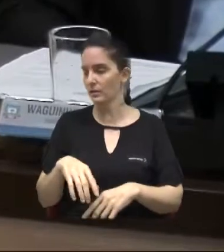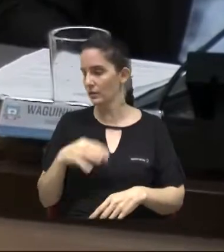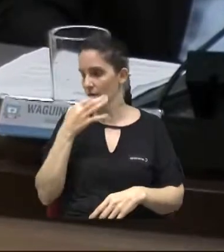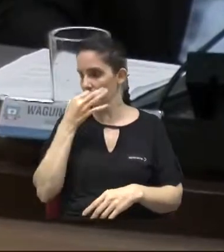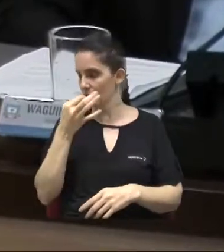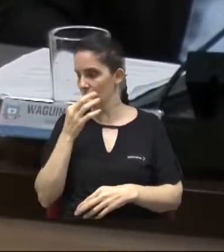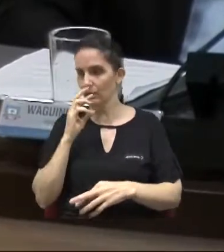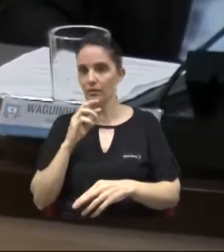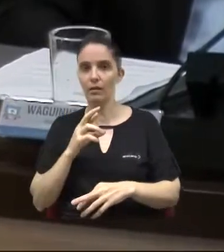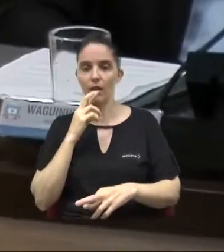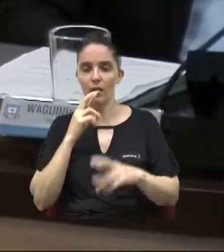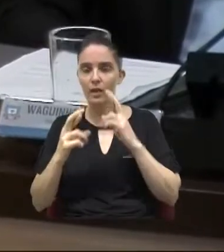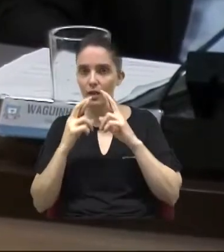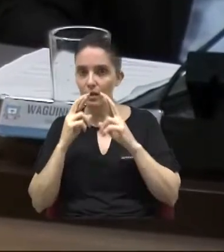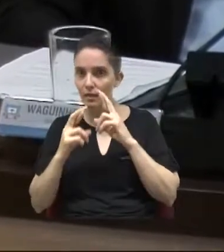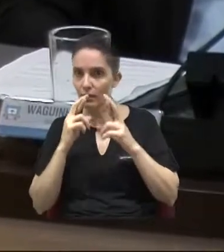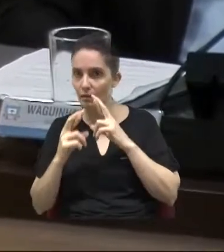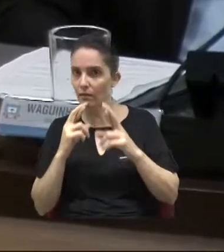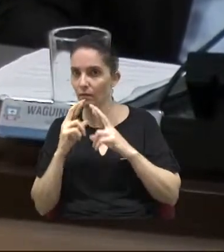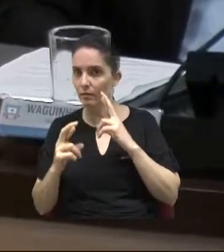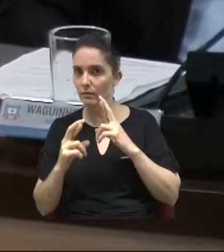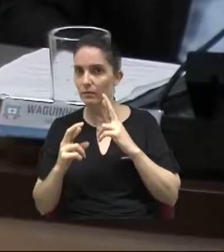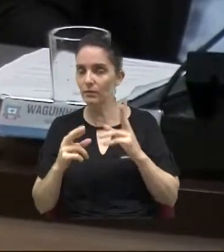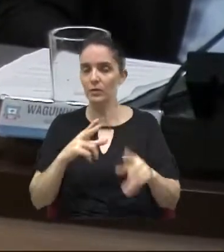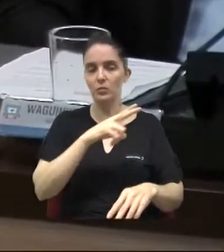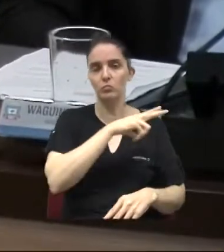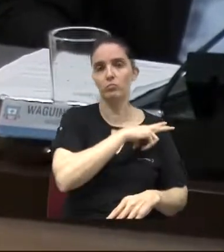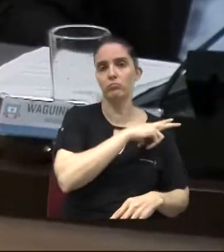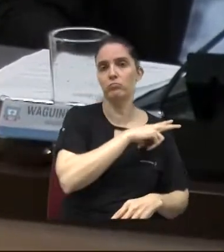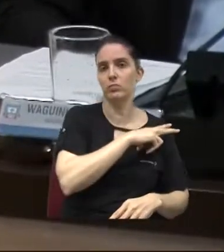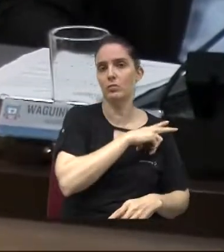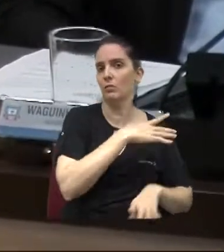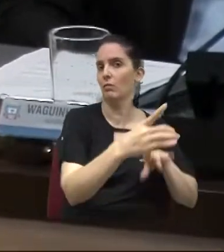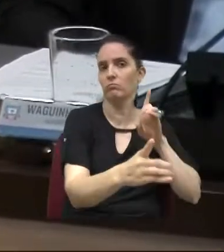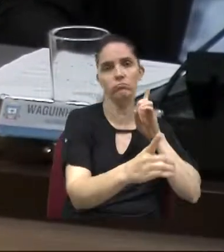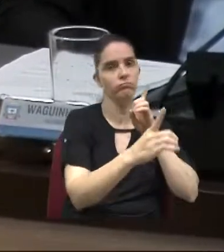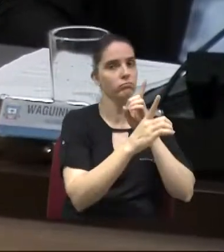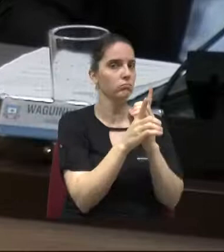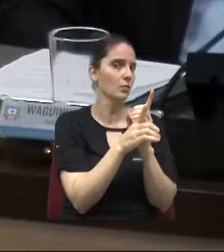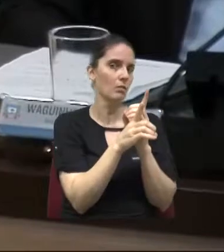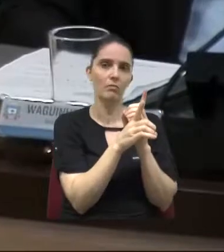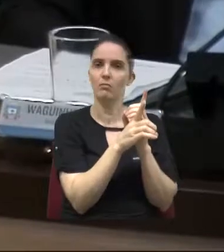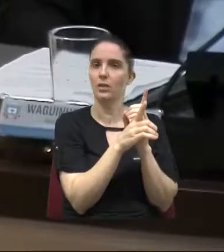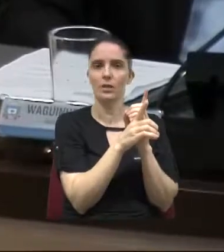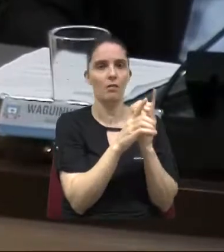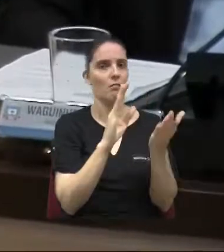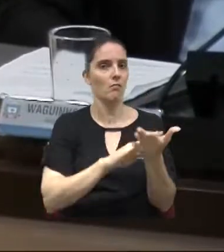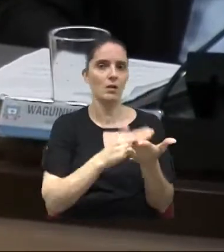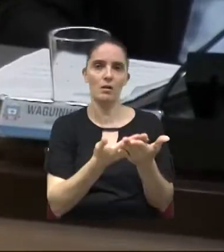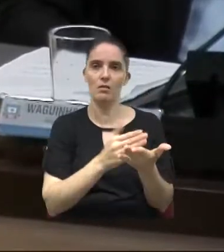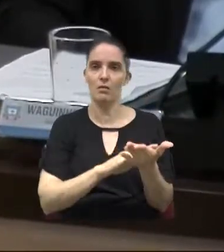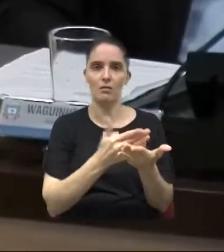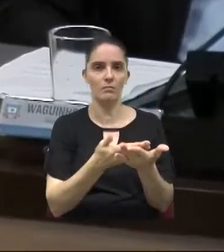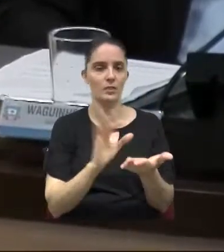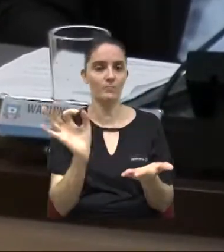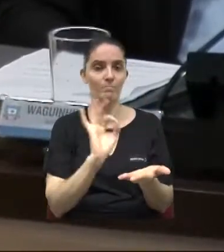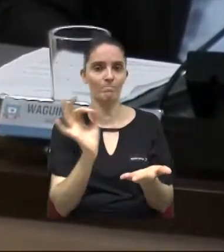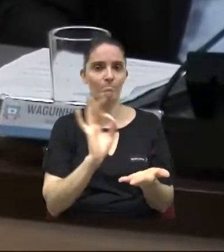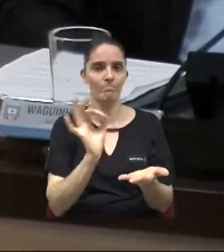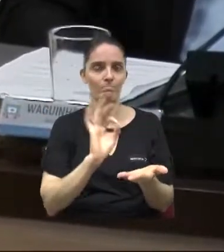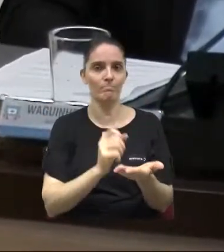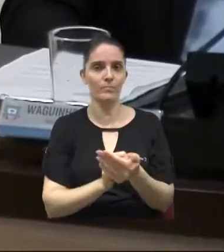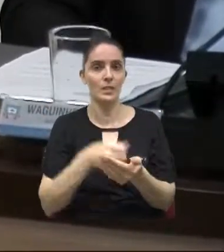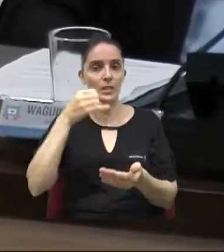de que na iniciativa privada eles não encontram esse tipo de garantia e questionam se não poderiam entrar com